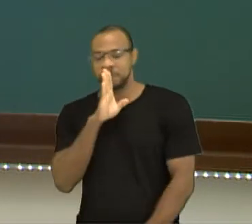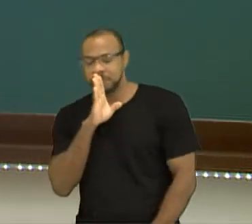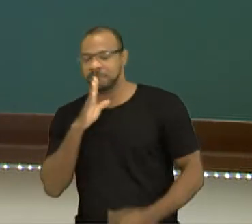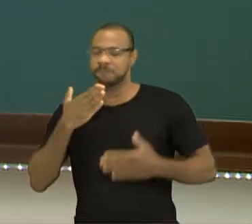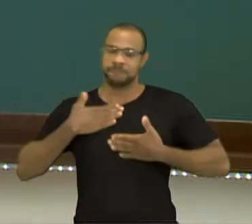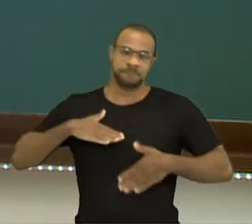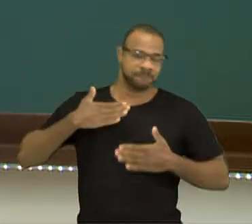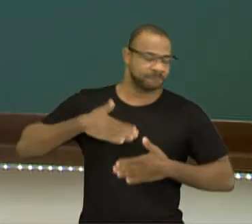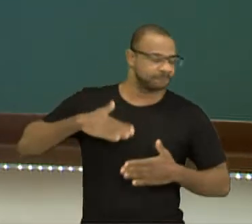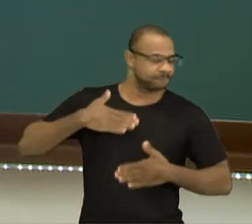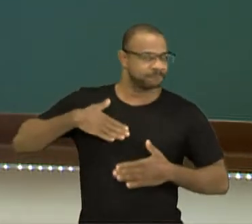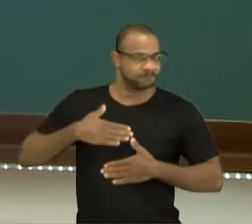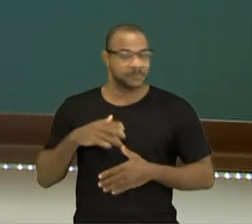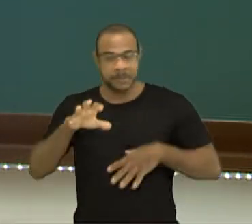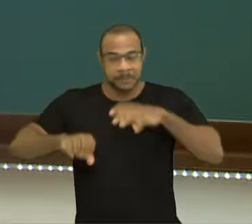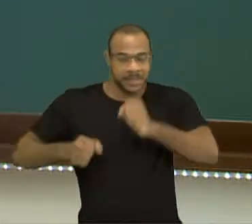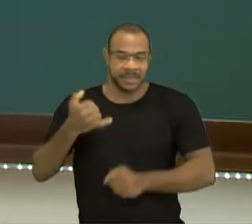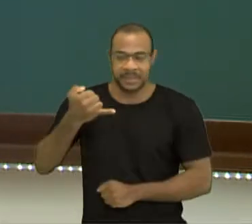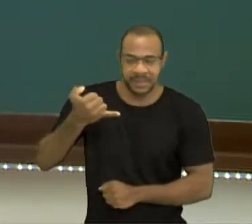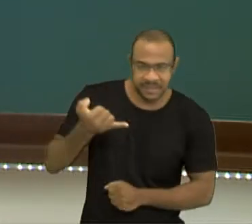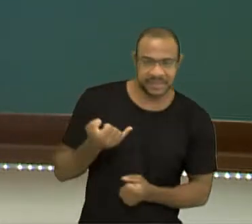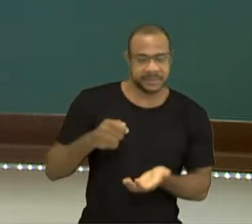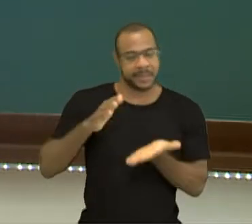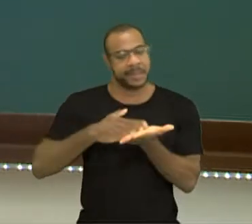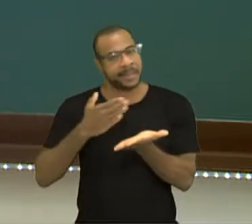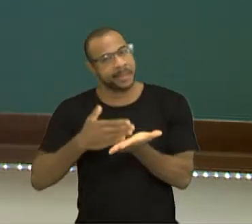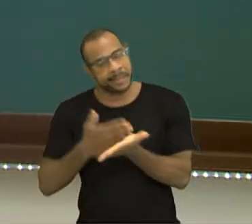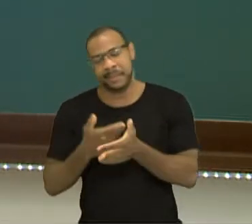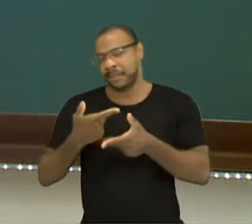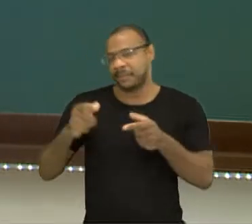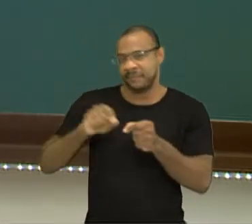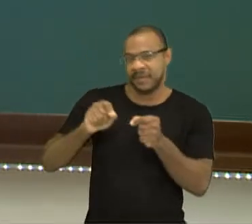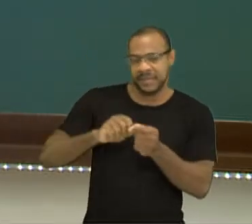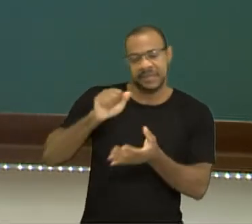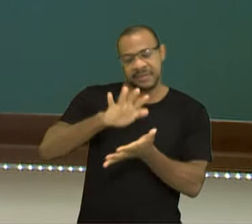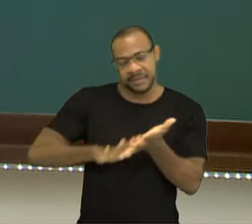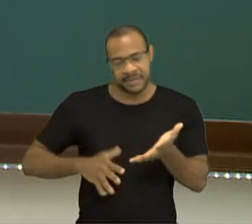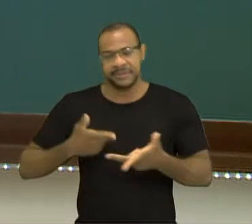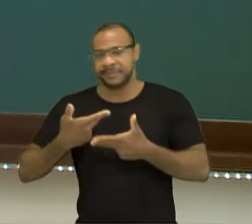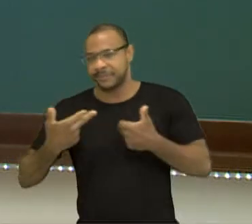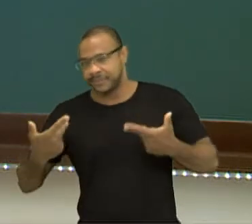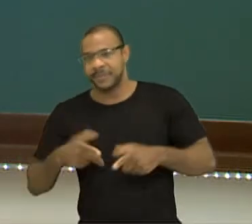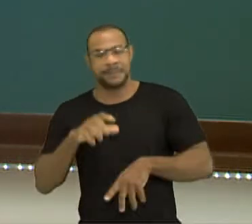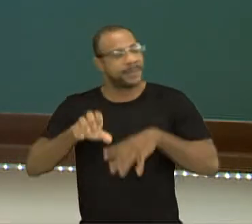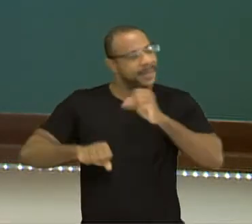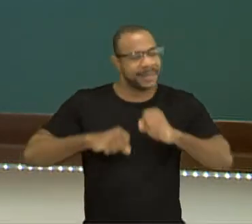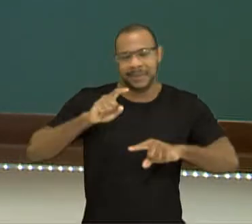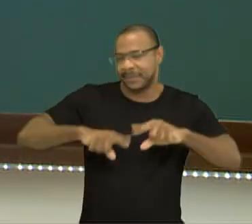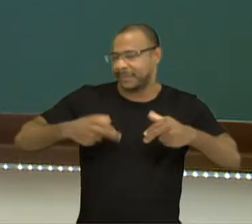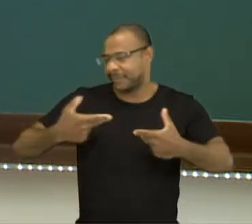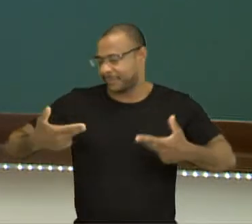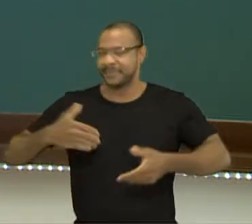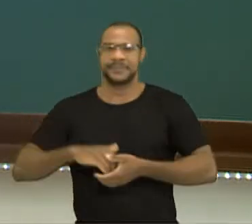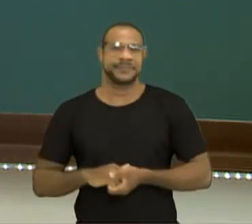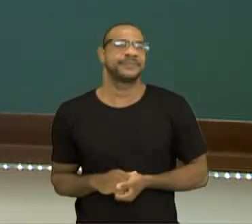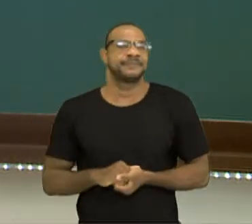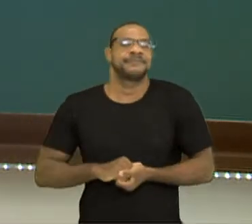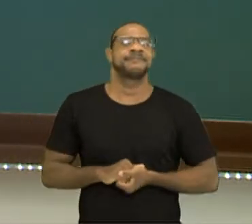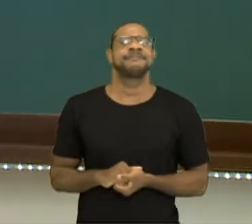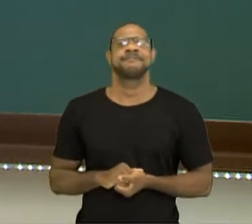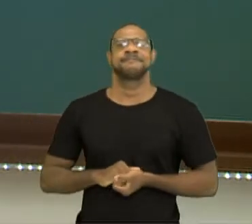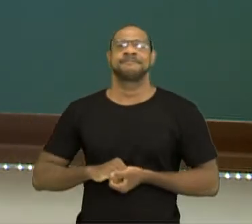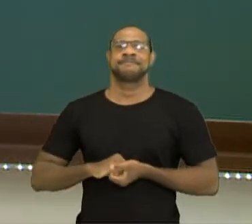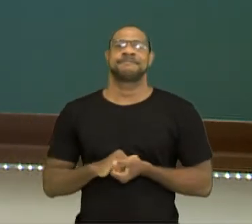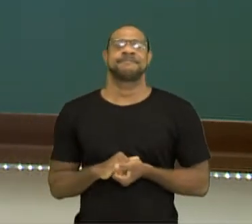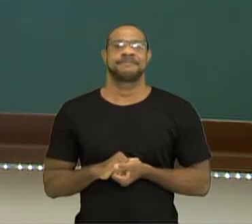confortável aí onde quer que você esteja, para que você possa então fazer aqui as atividades, pegue todo o seu material, para que vocês possam executar o